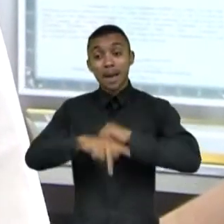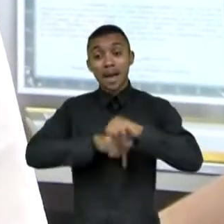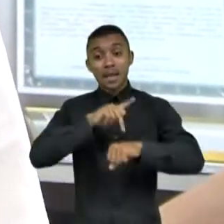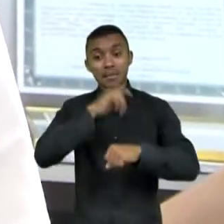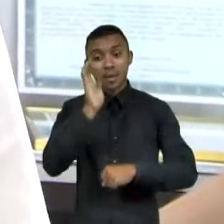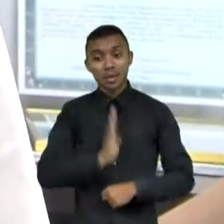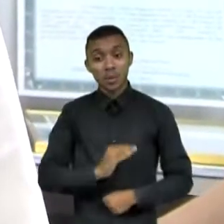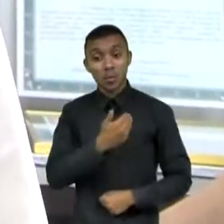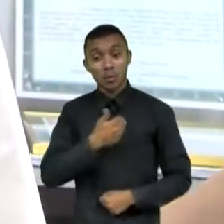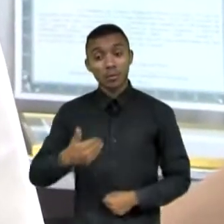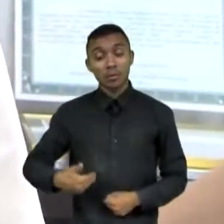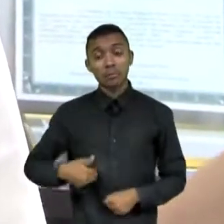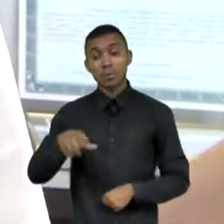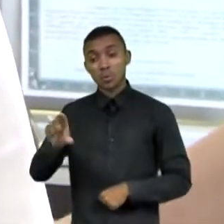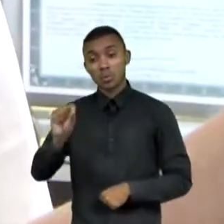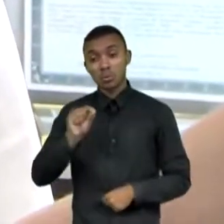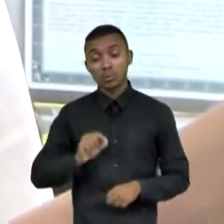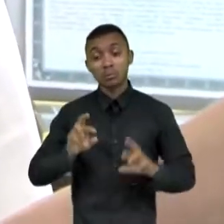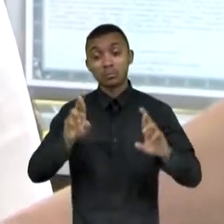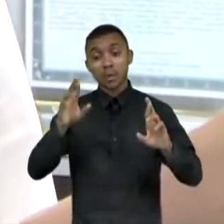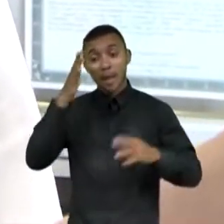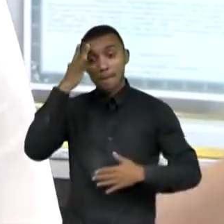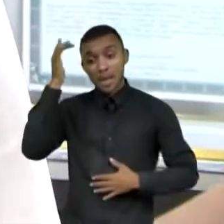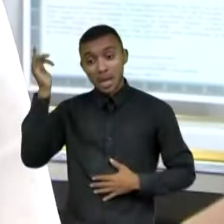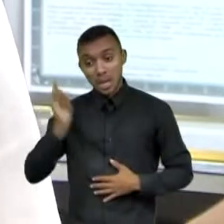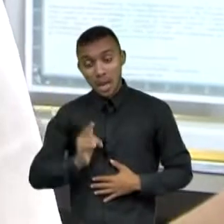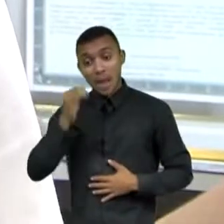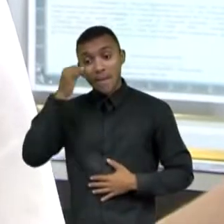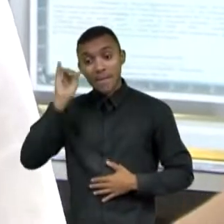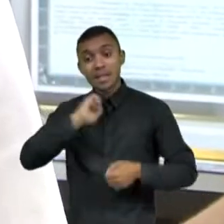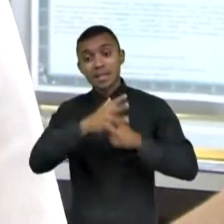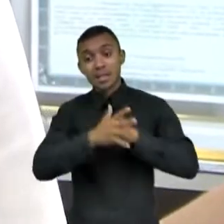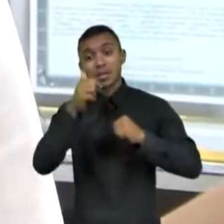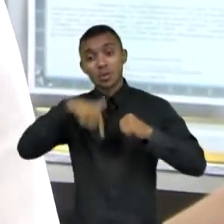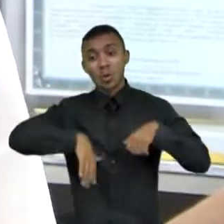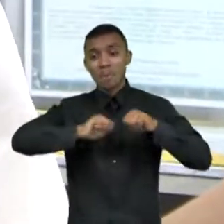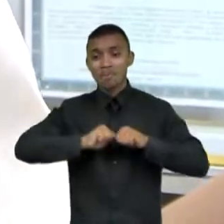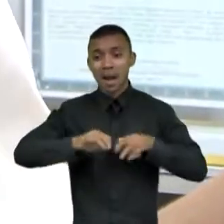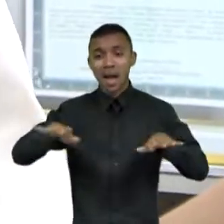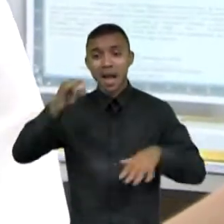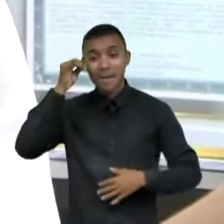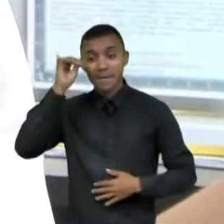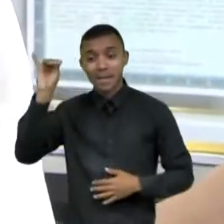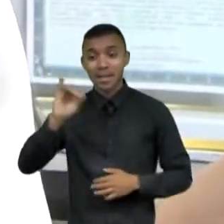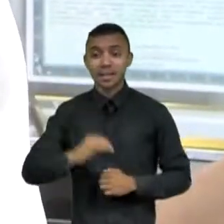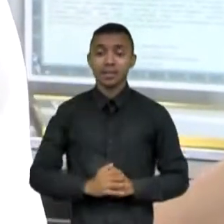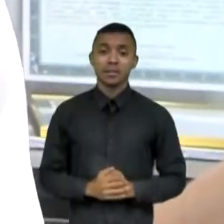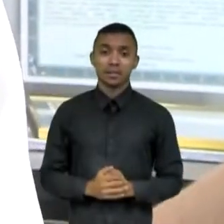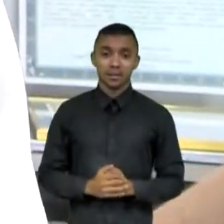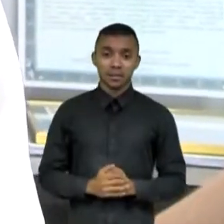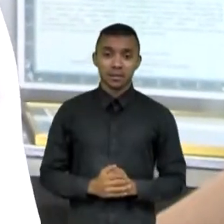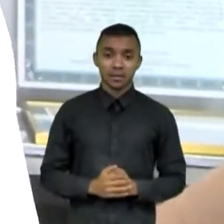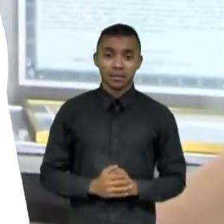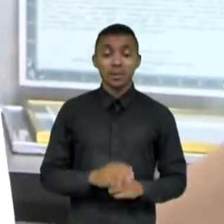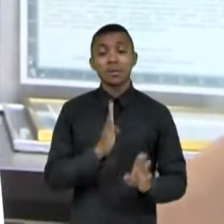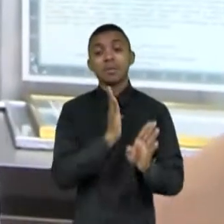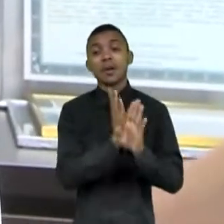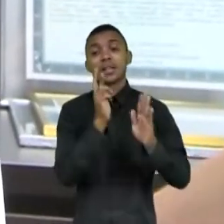que amanhã o país não tenha o recrudescimento da doença, né? Como tudo é feito de acordo com